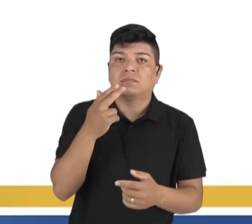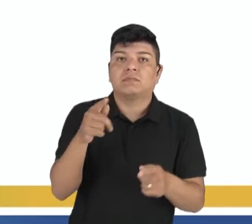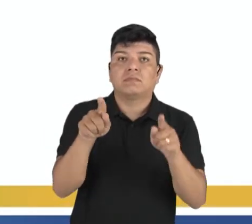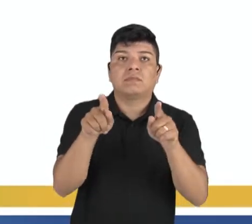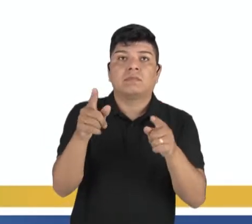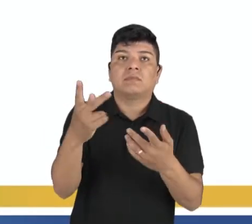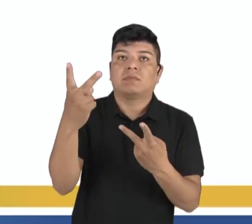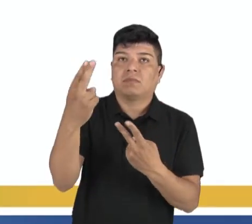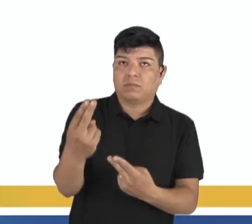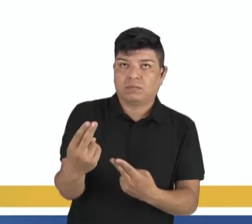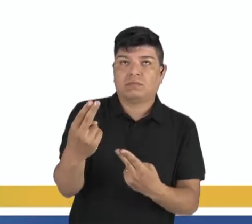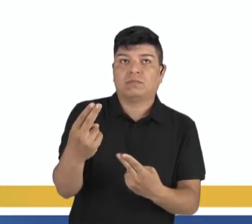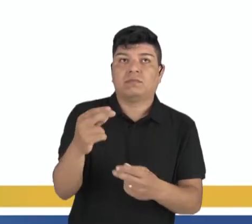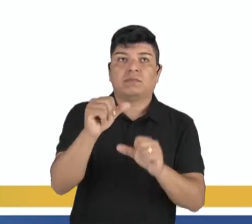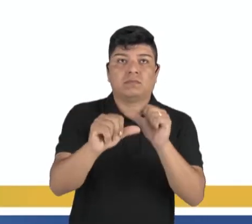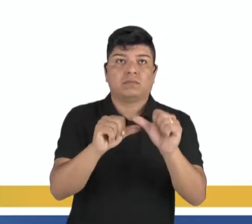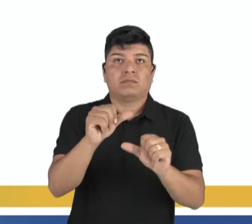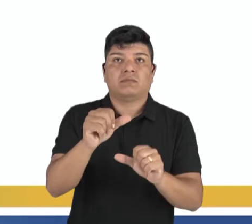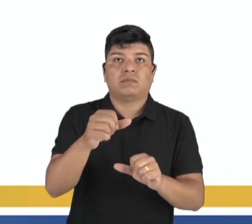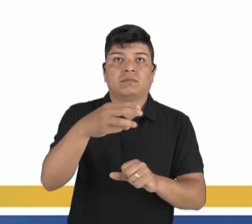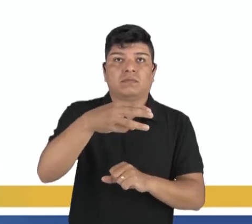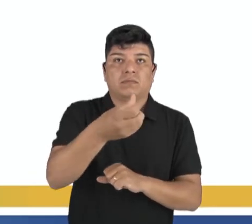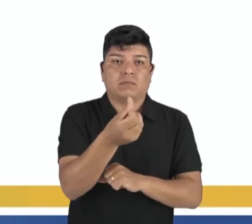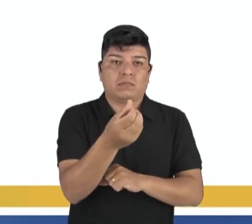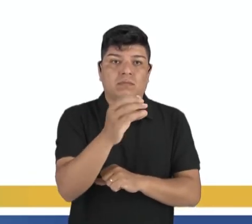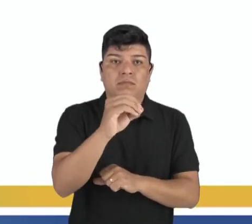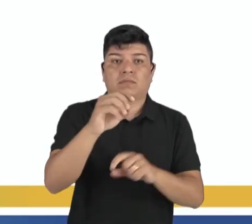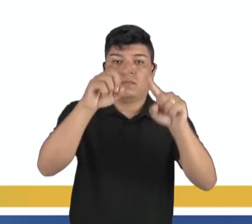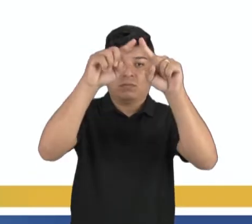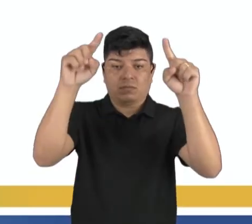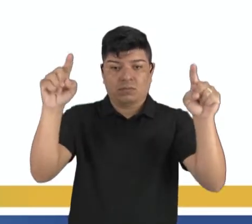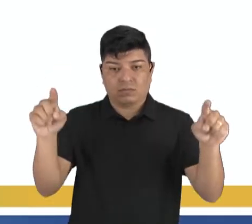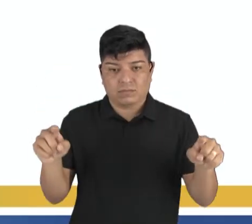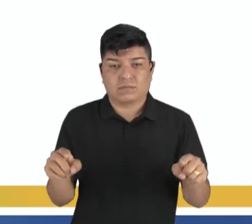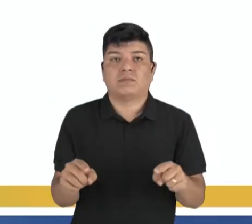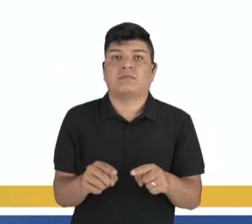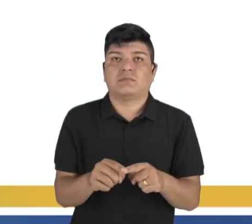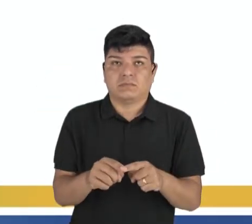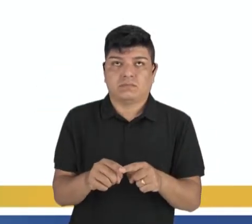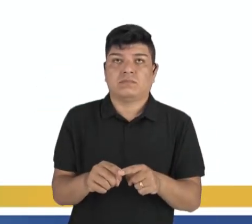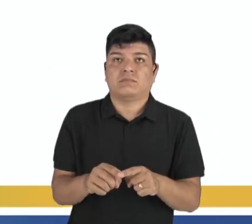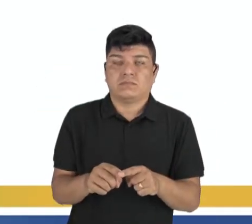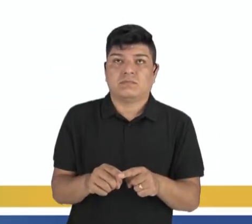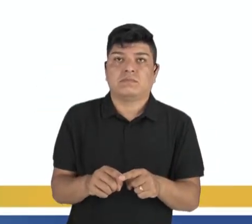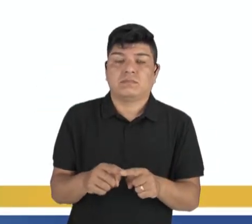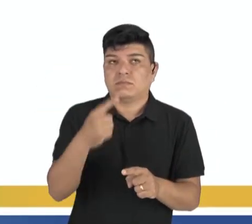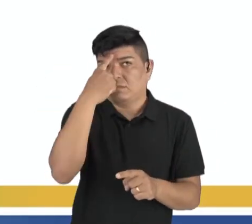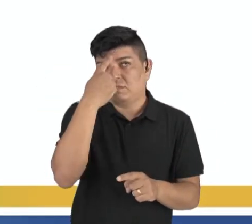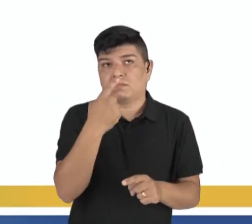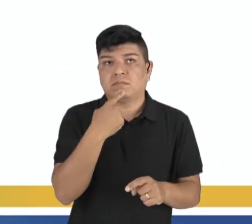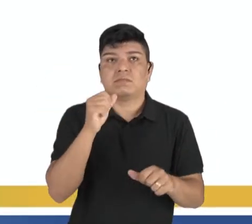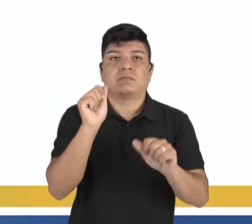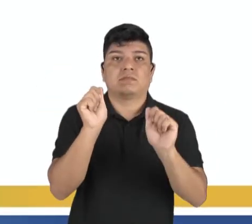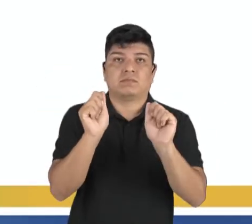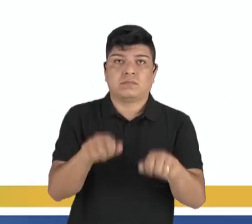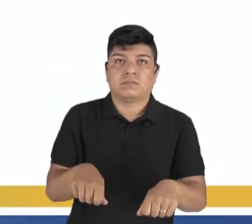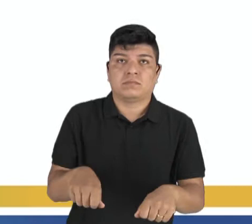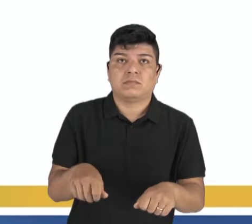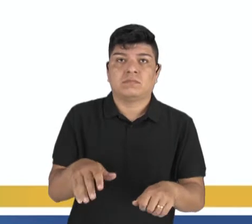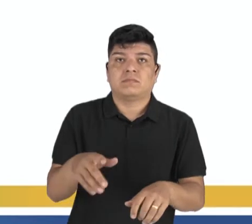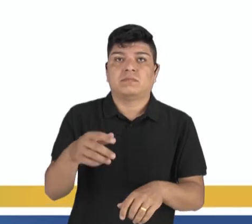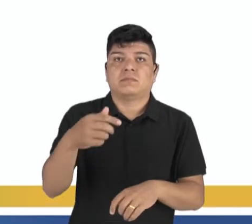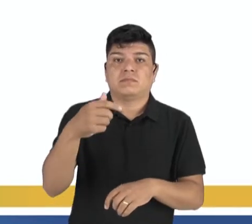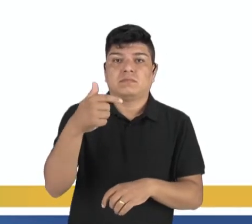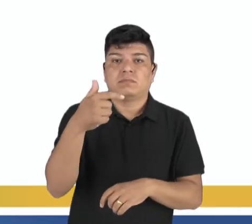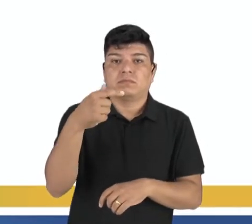rodada durante uma volta de 360 graus ou seja uma volta completa uma segura ela pode ter uma simetria rotacional de ordem